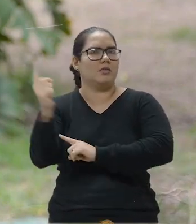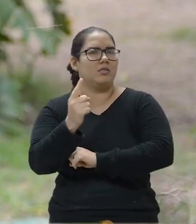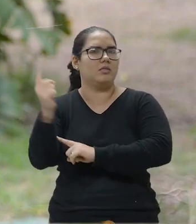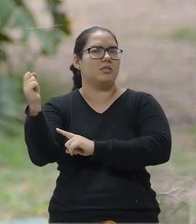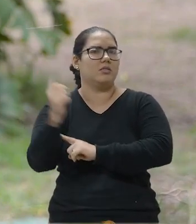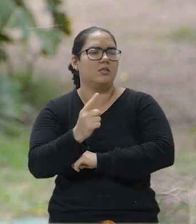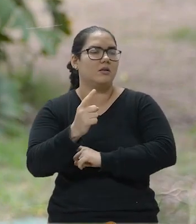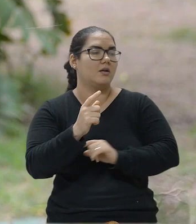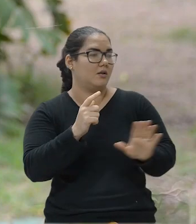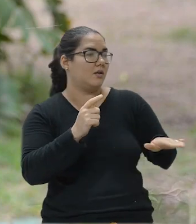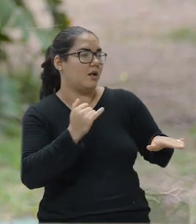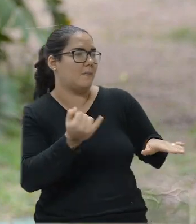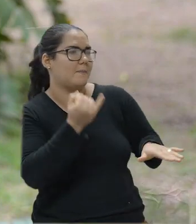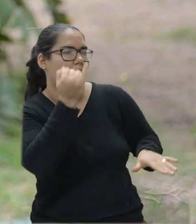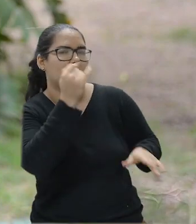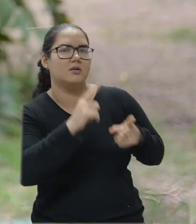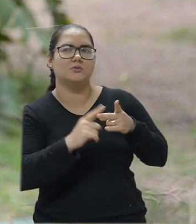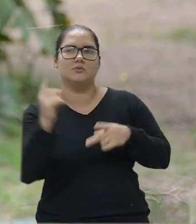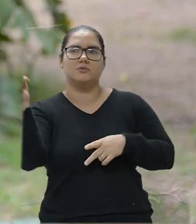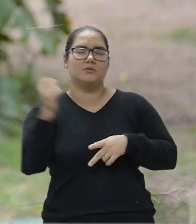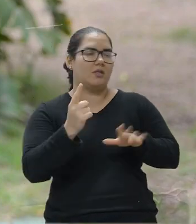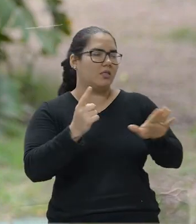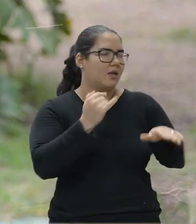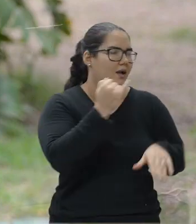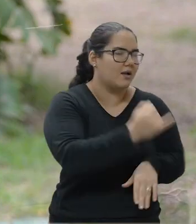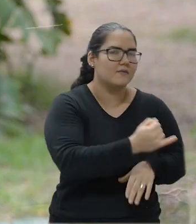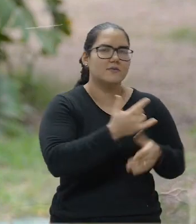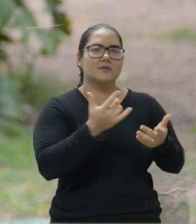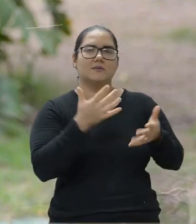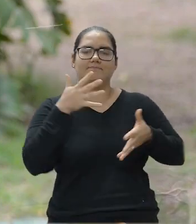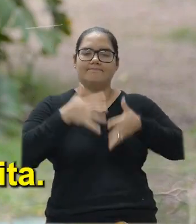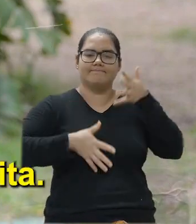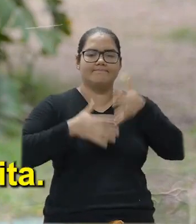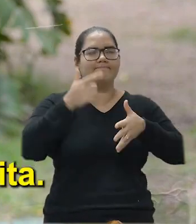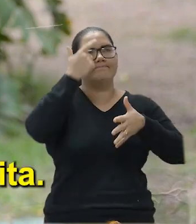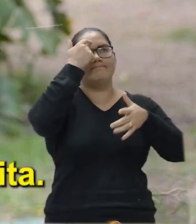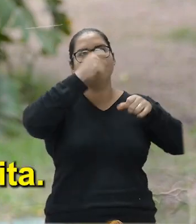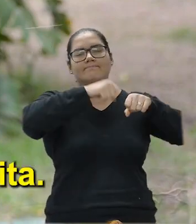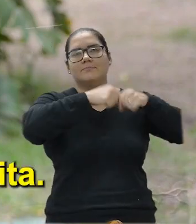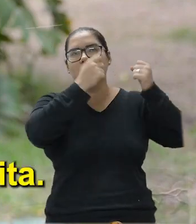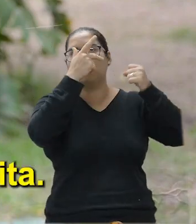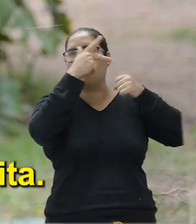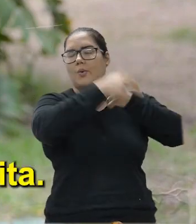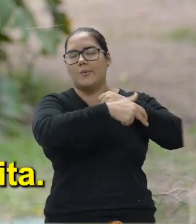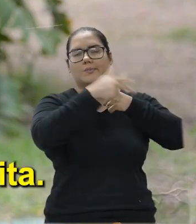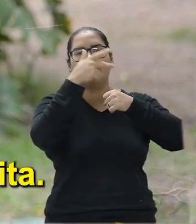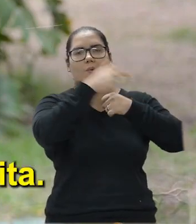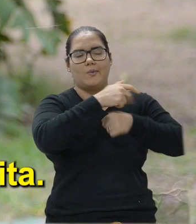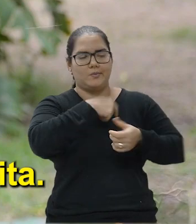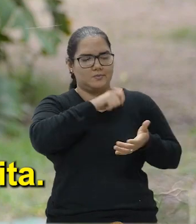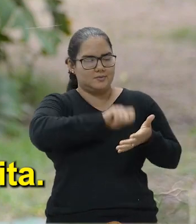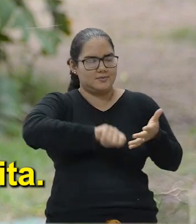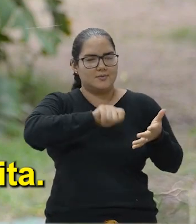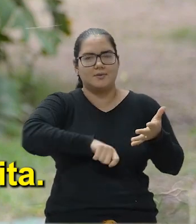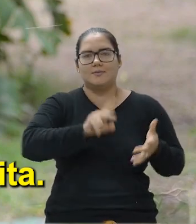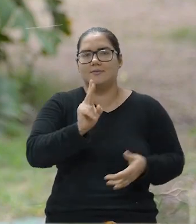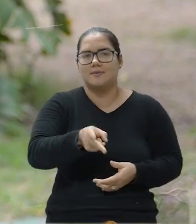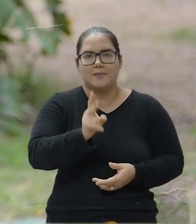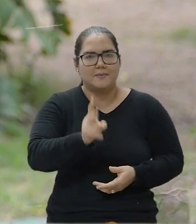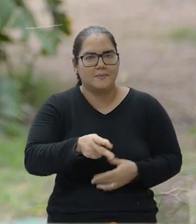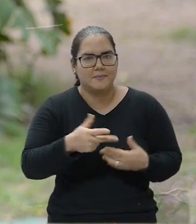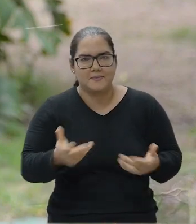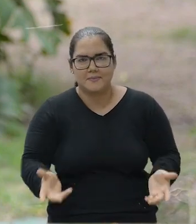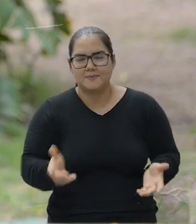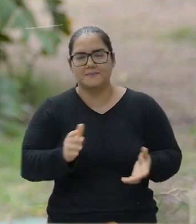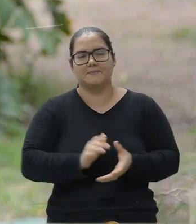os fazia sempre ter algo a dizer, que, segundo pensavam, valia a interrupção do fluxo do meu pensamento ou da minha